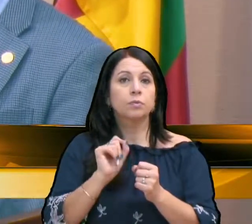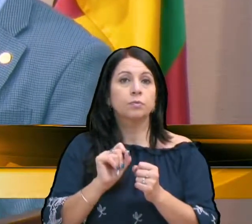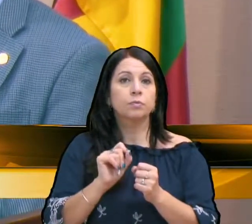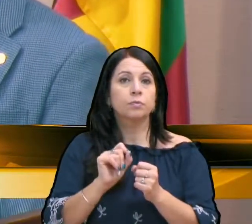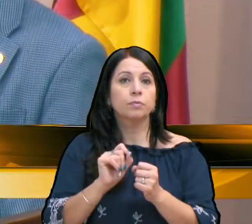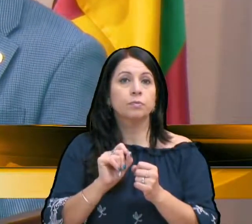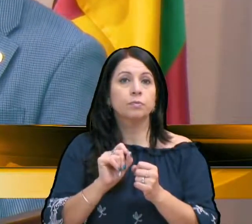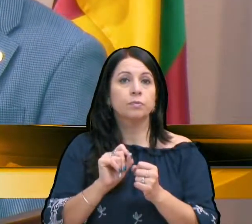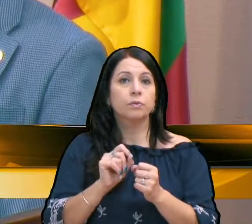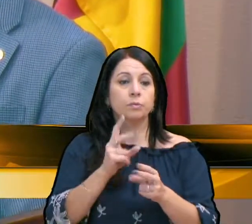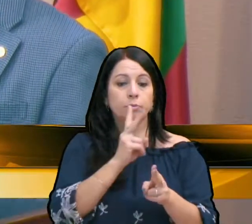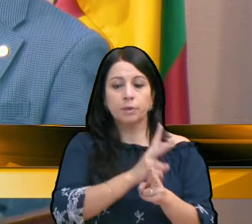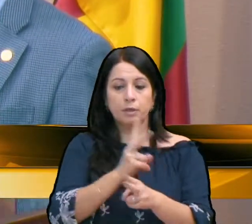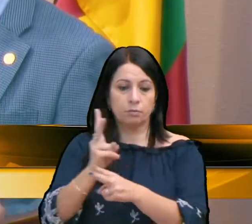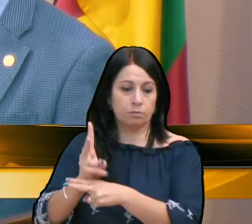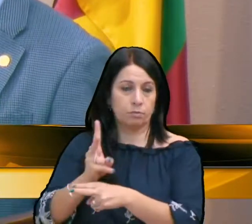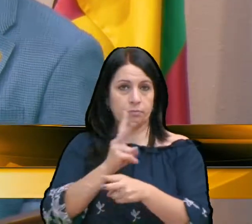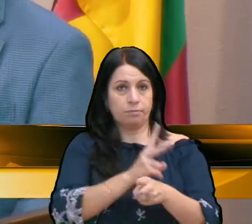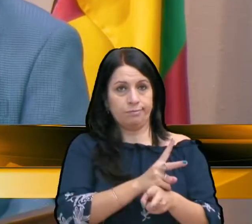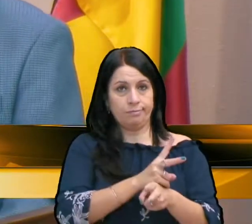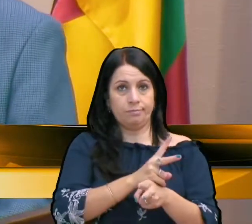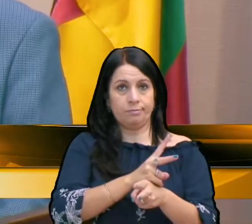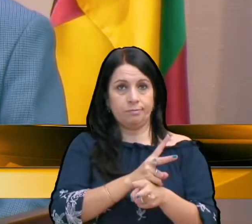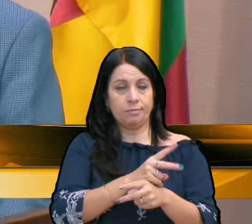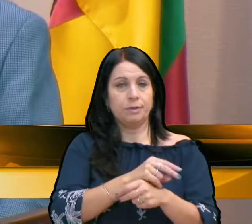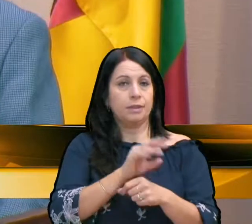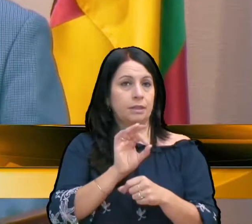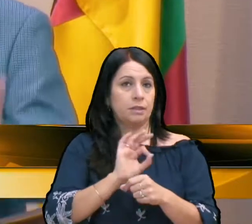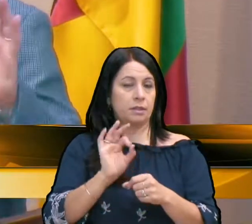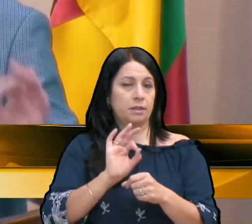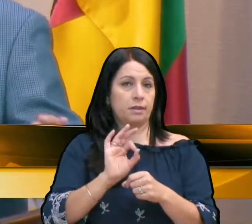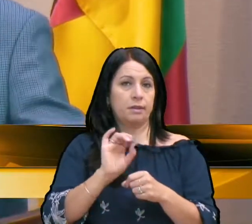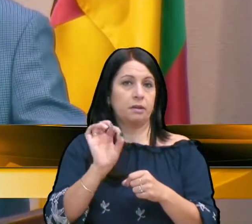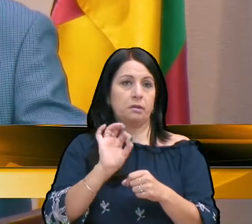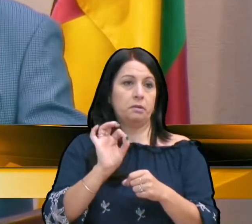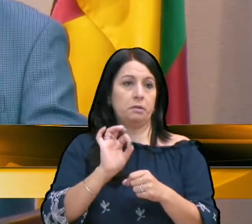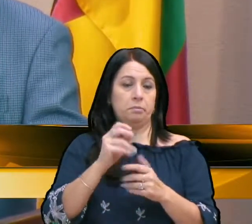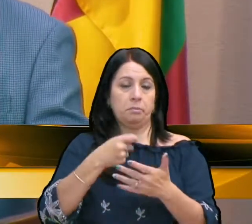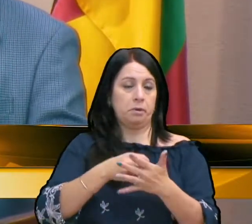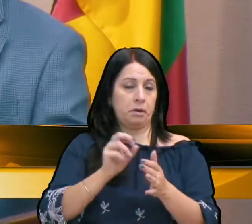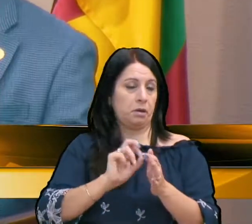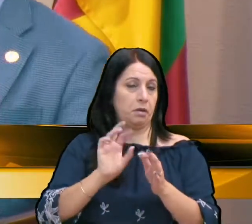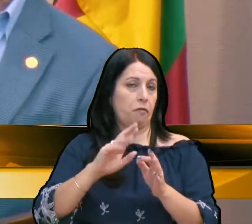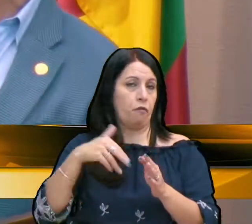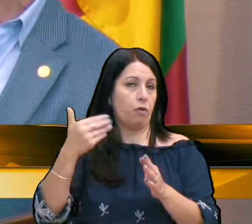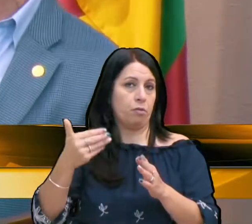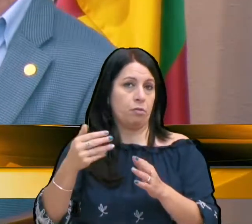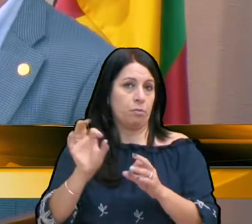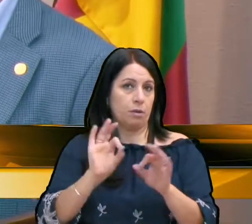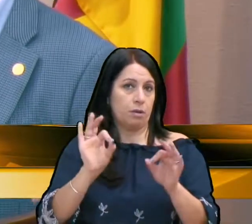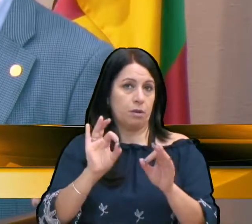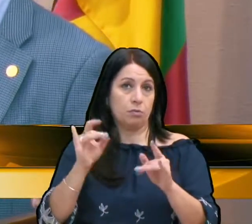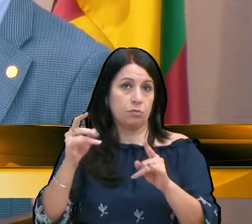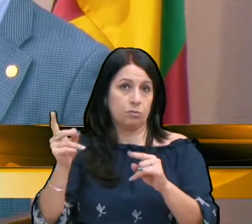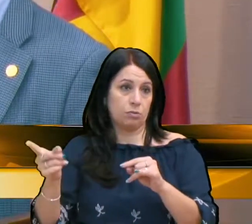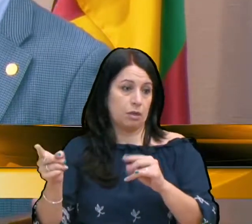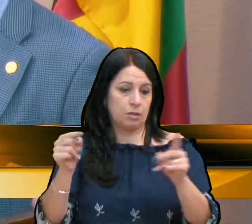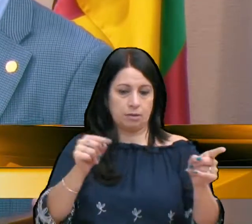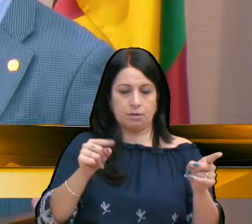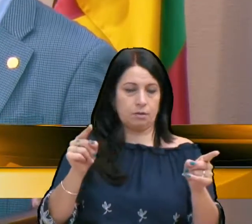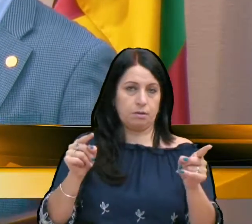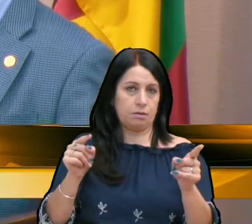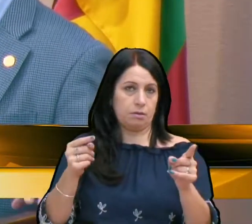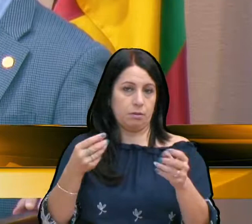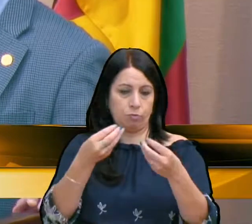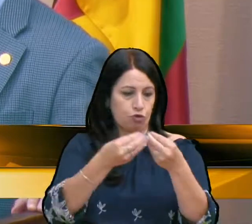Uma cedência. Essa cedência sem absolutamente nenhum ônus para nenhum dos entes federados.